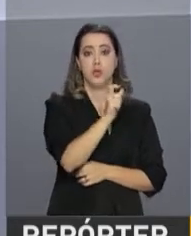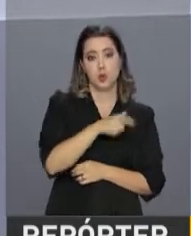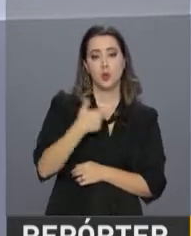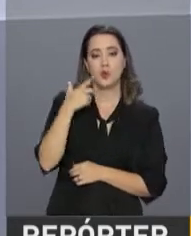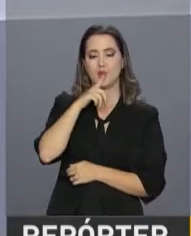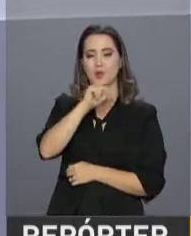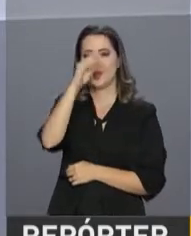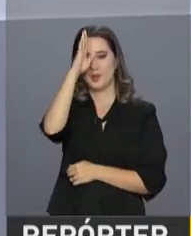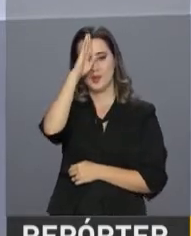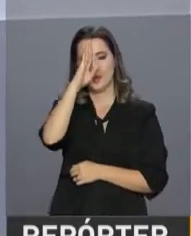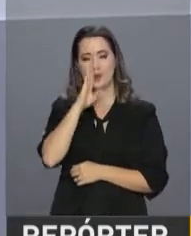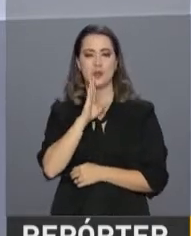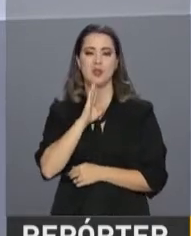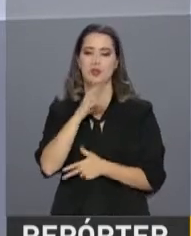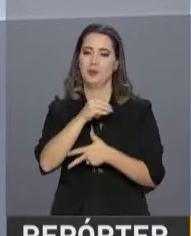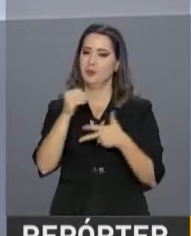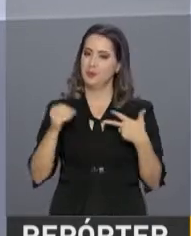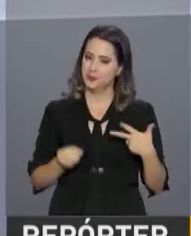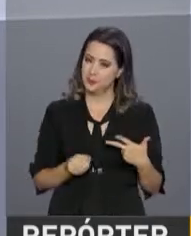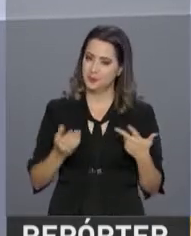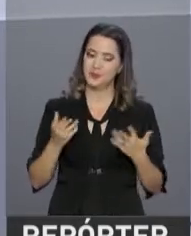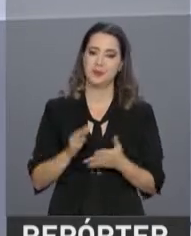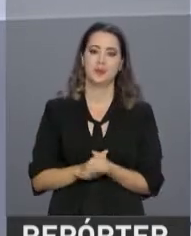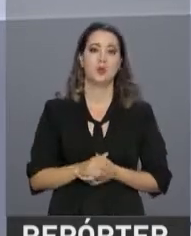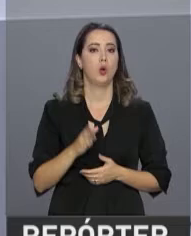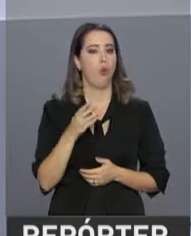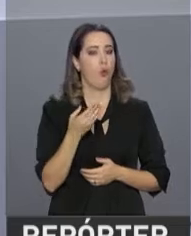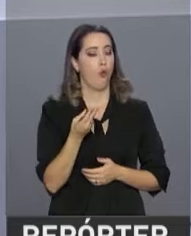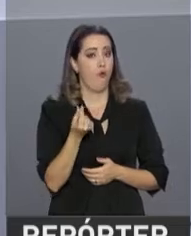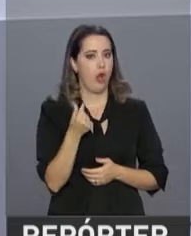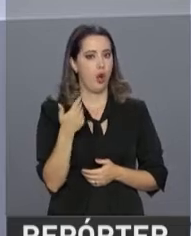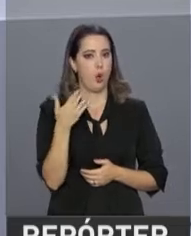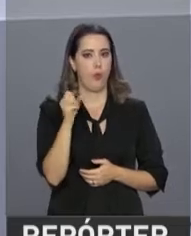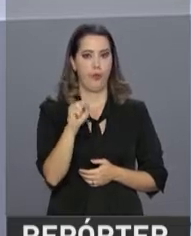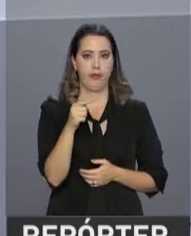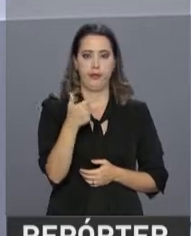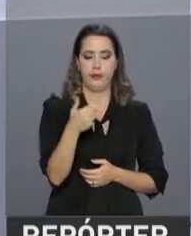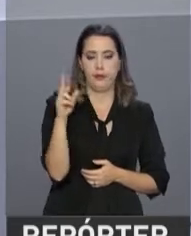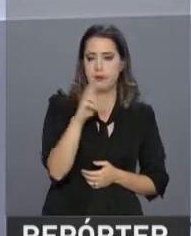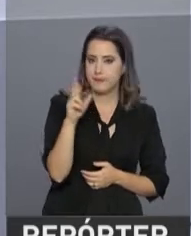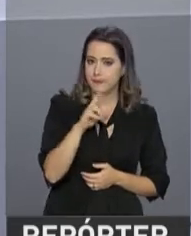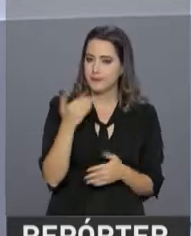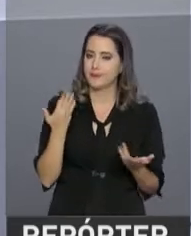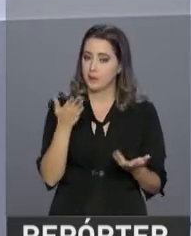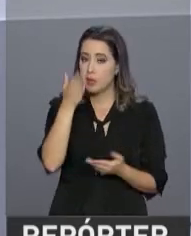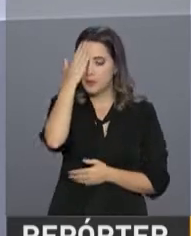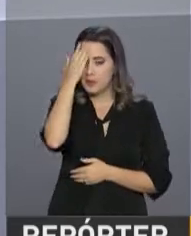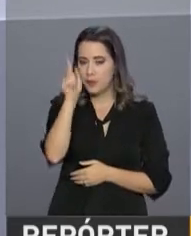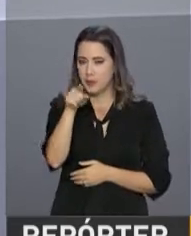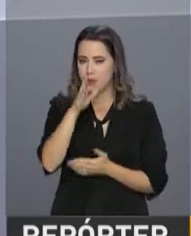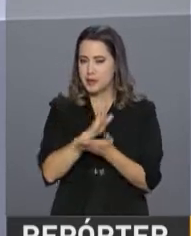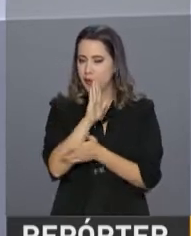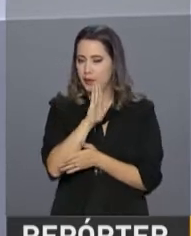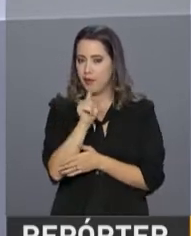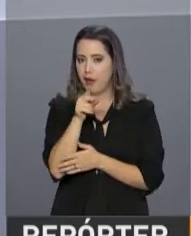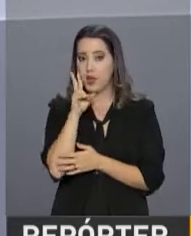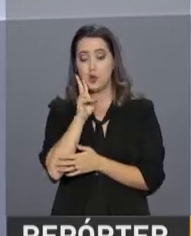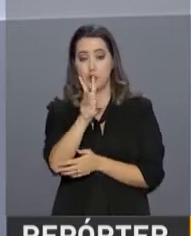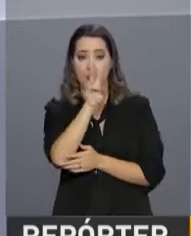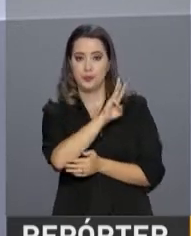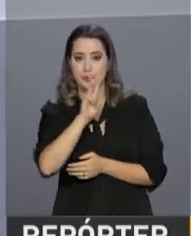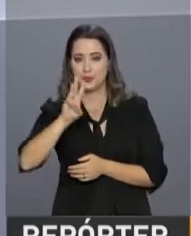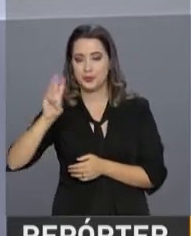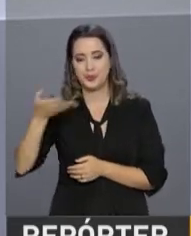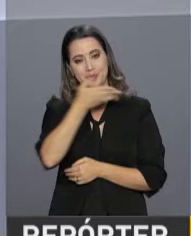pessoas possam fazer a prova sem pagar a inscrição, que custa R$ 82. Para saber se você faz parte desse grupo, basta